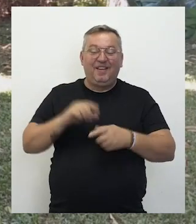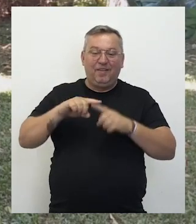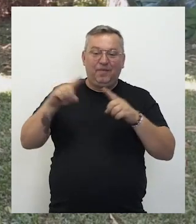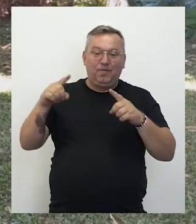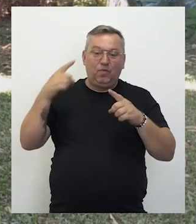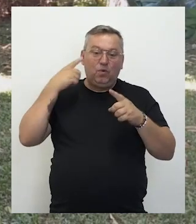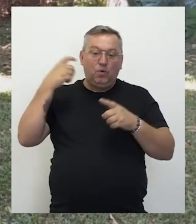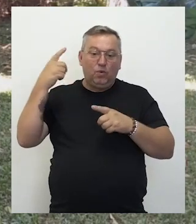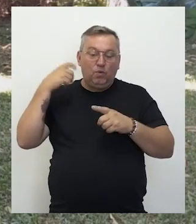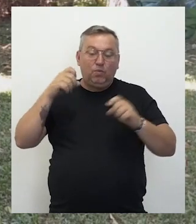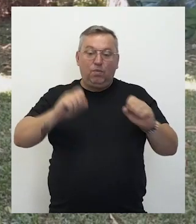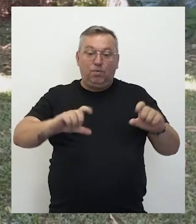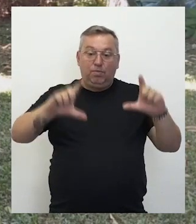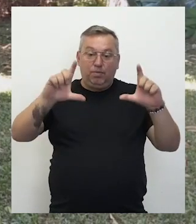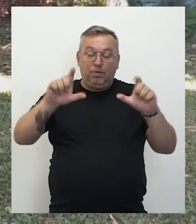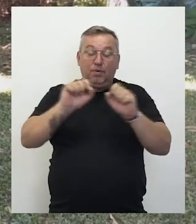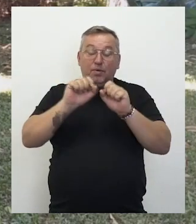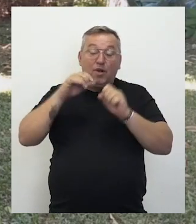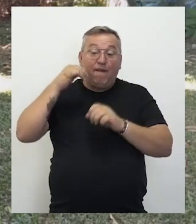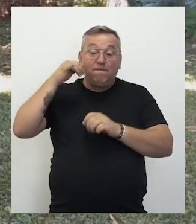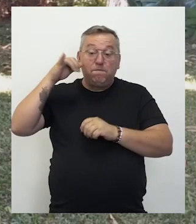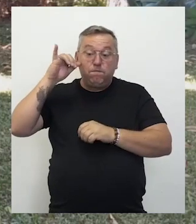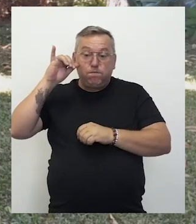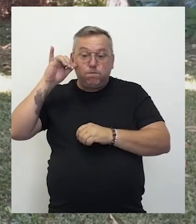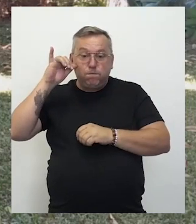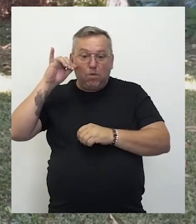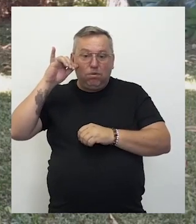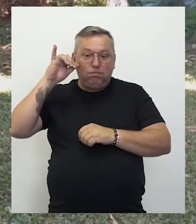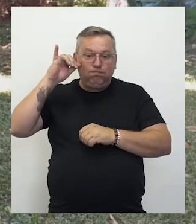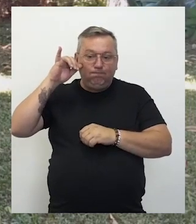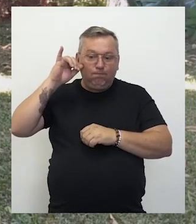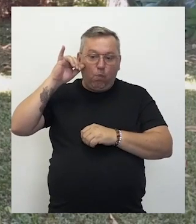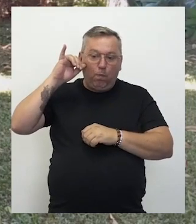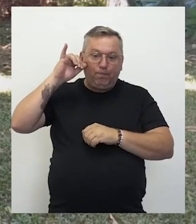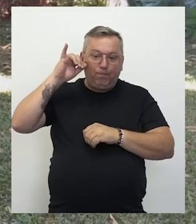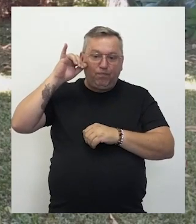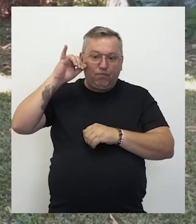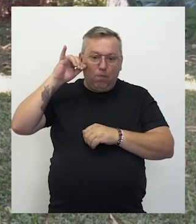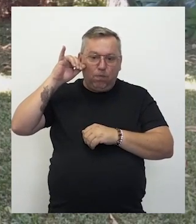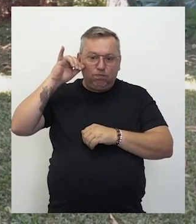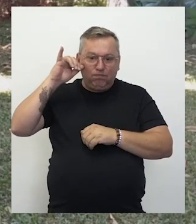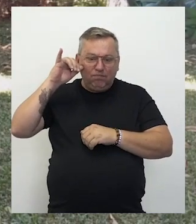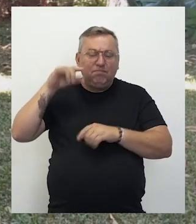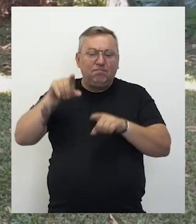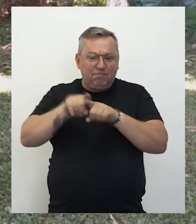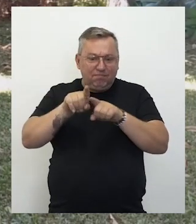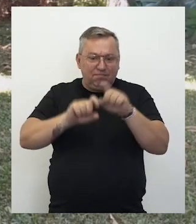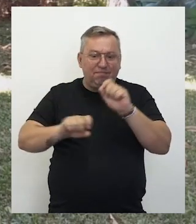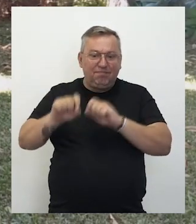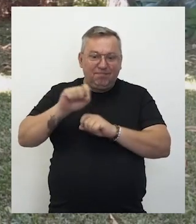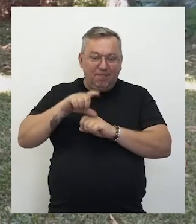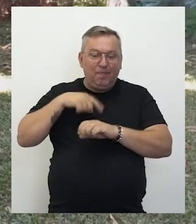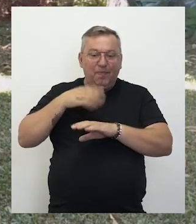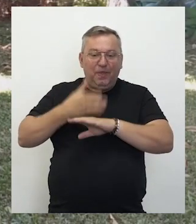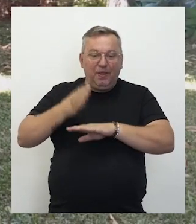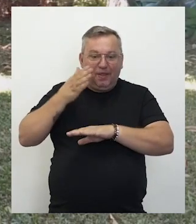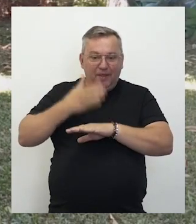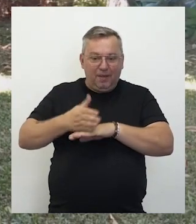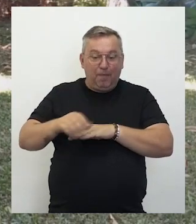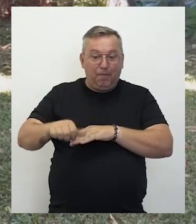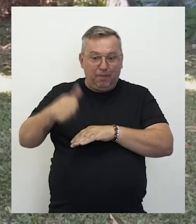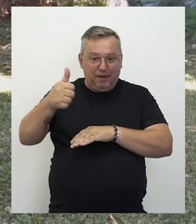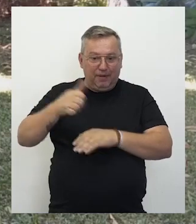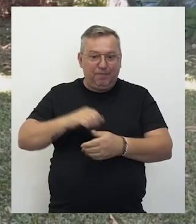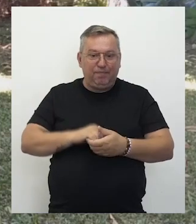imagem representavam a pecuária, que é a criação de gado para consumo. Essa também é uma atividade